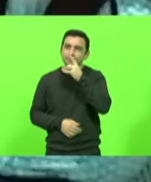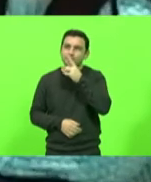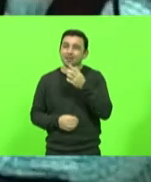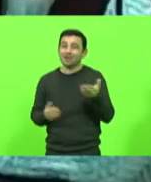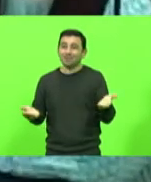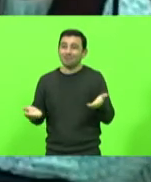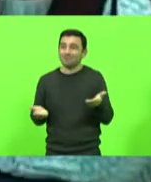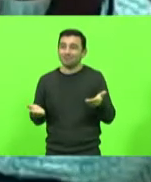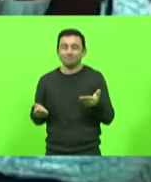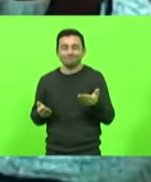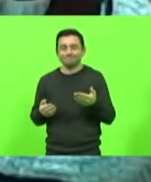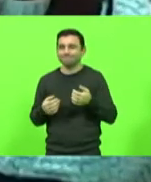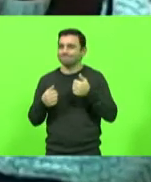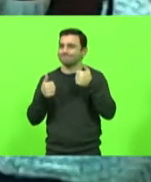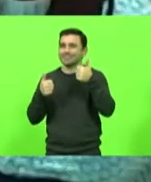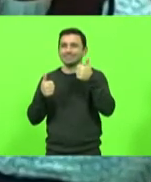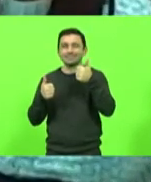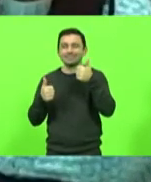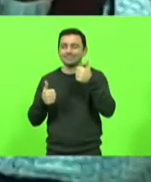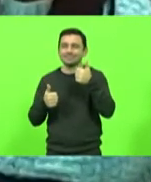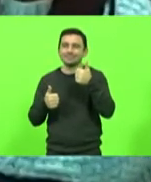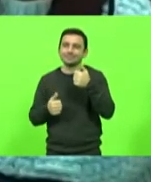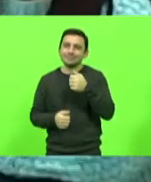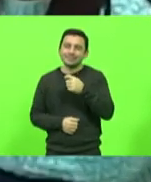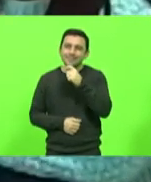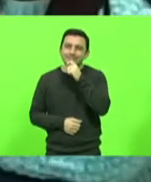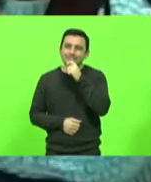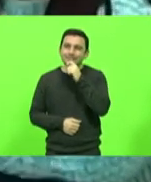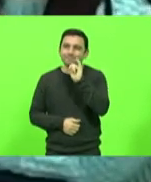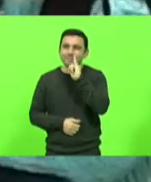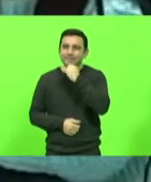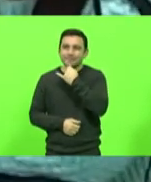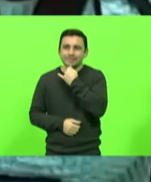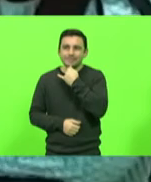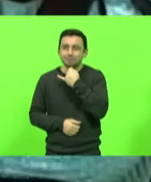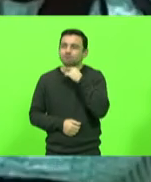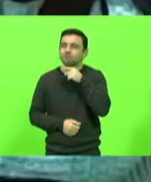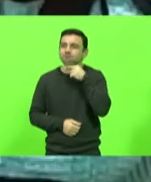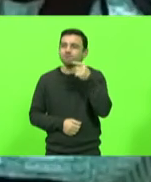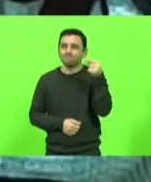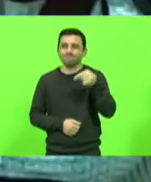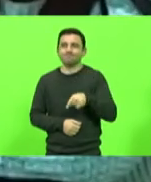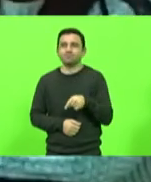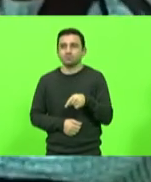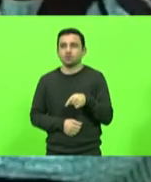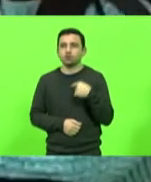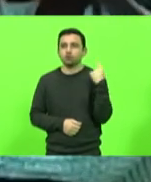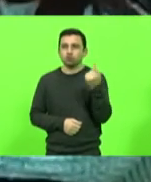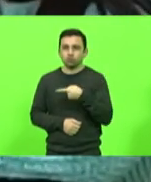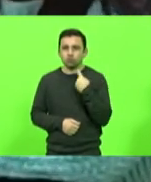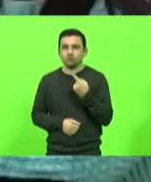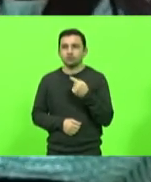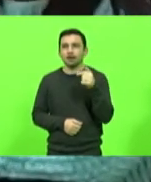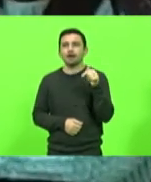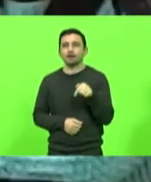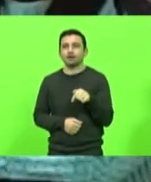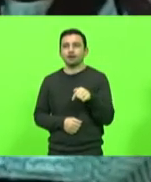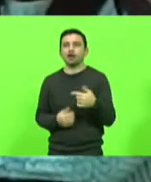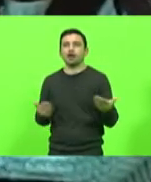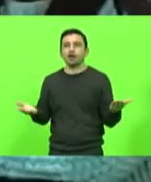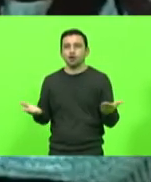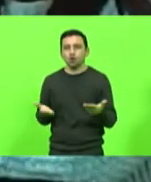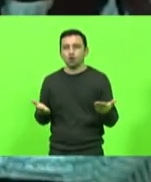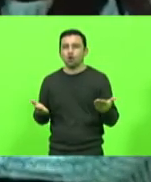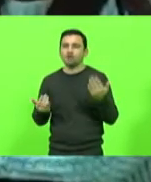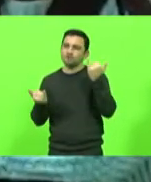também não está bem disposto, então, infelizmente, ele não pode comparecer. Mas nós estamos aqui, né? Dando todas as informações